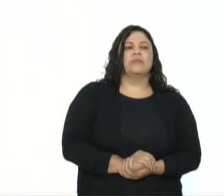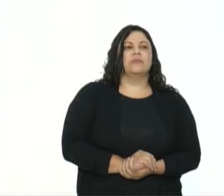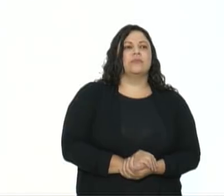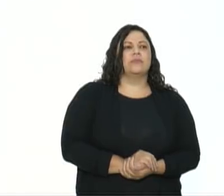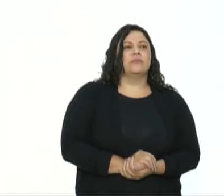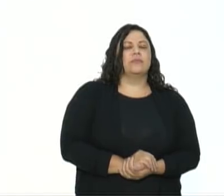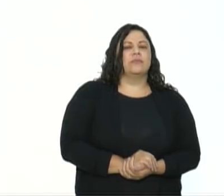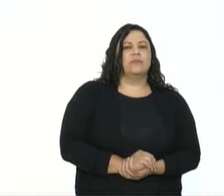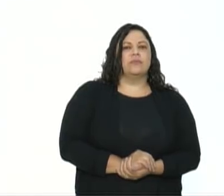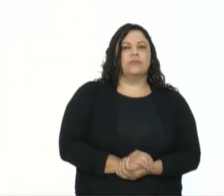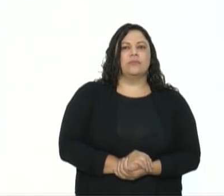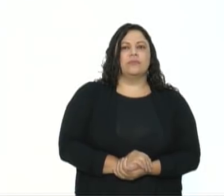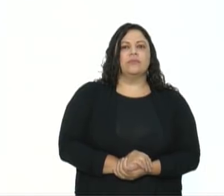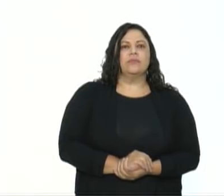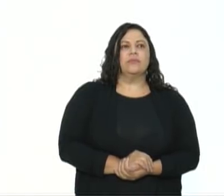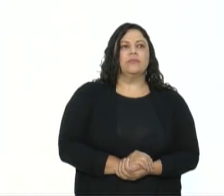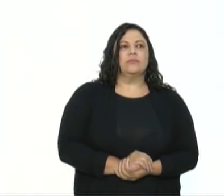bonitinho.